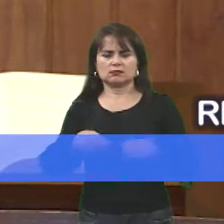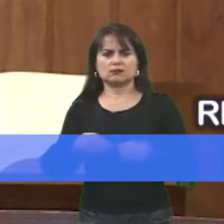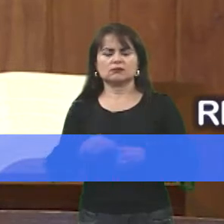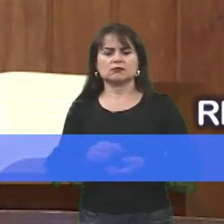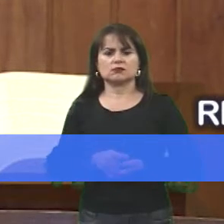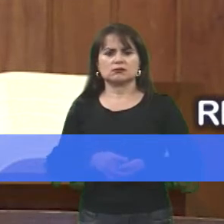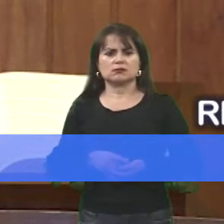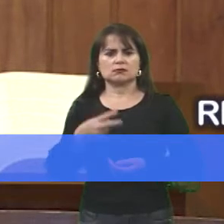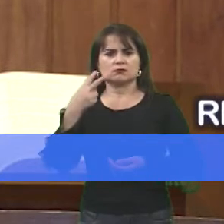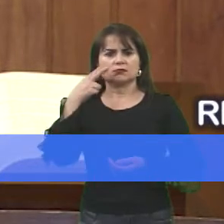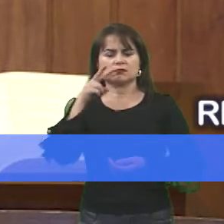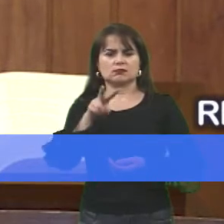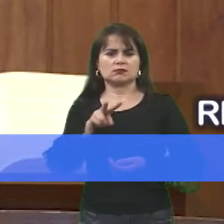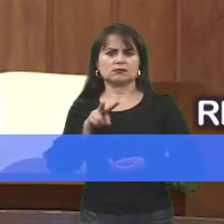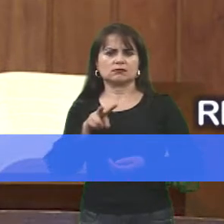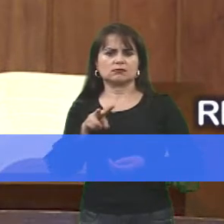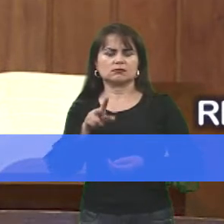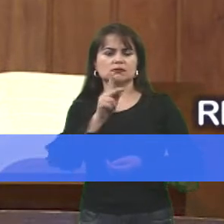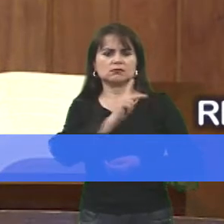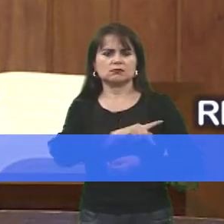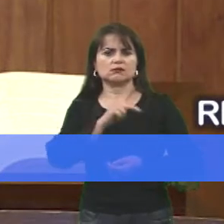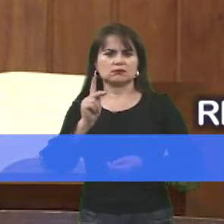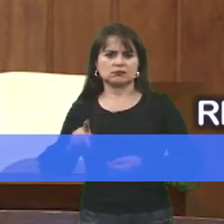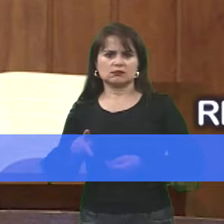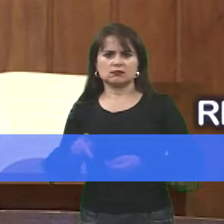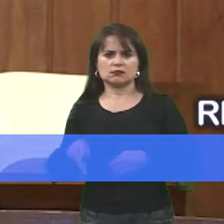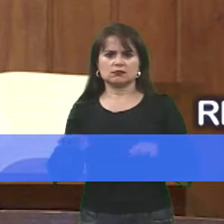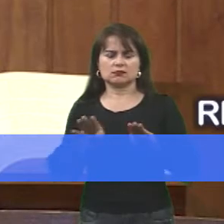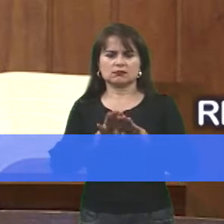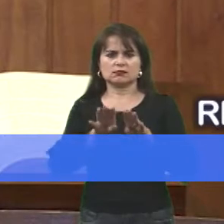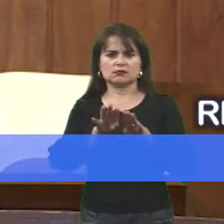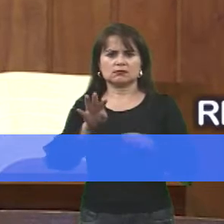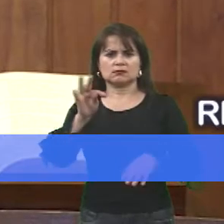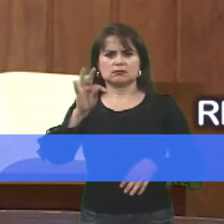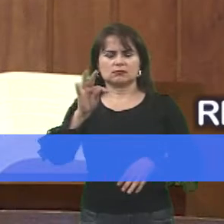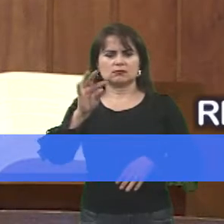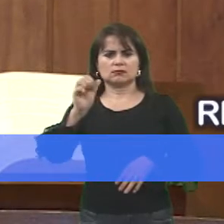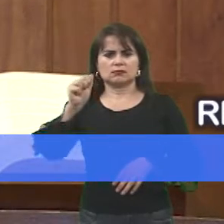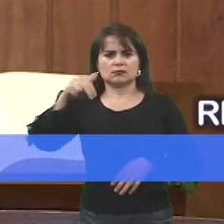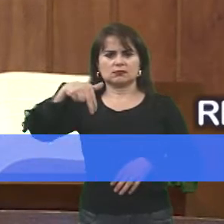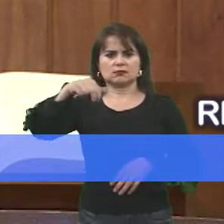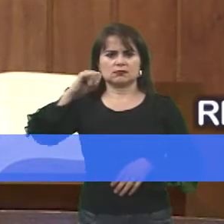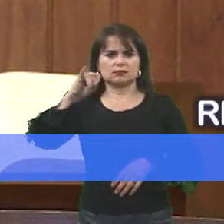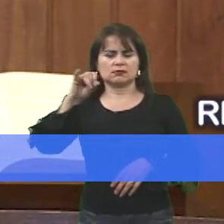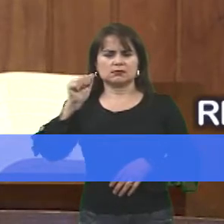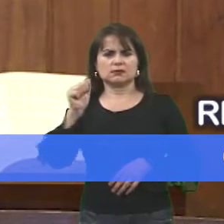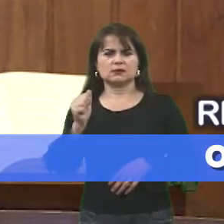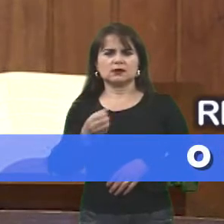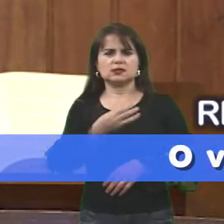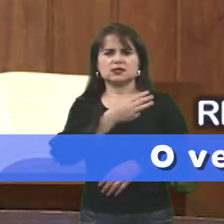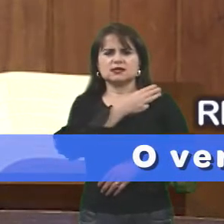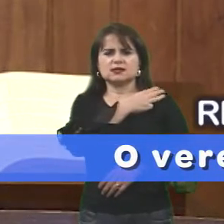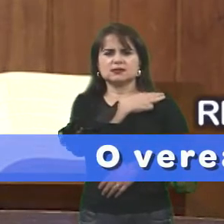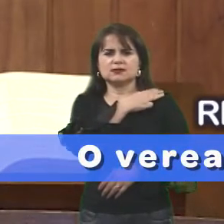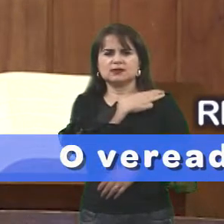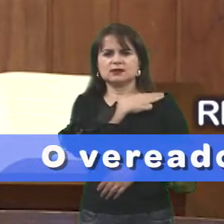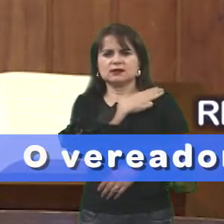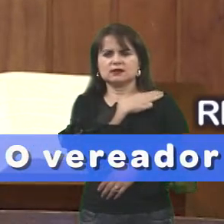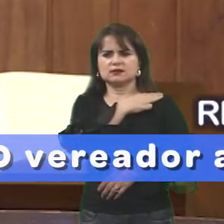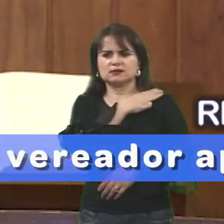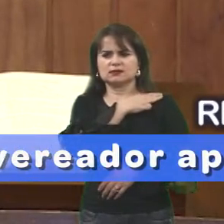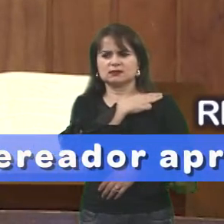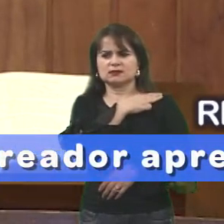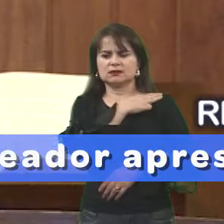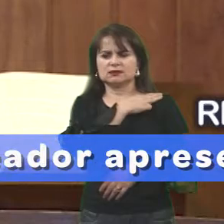aqui na galeria a professora Tânia Brabo e o professor Paulo, também na galeria, por quem tenho, por eles,